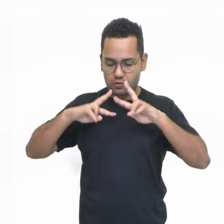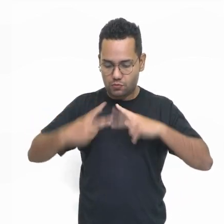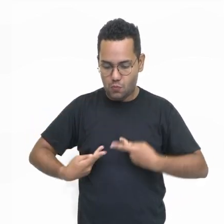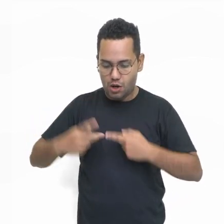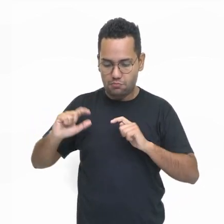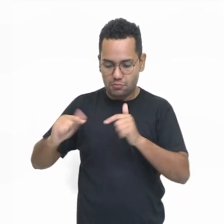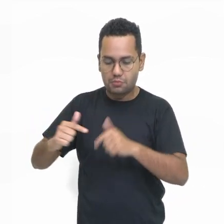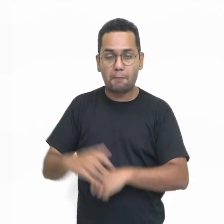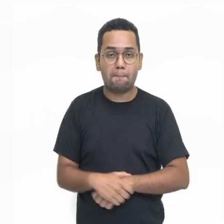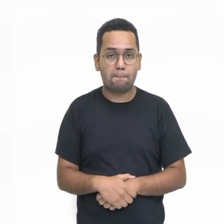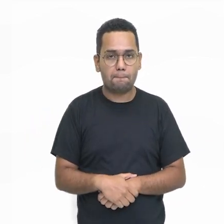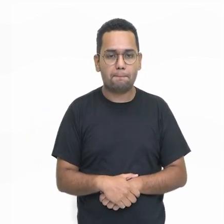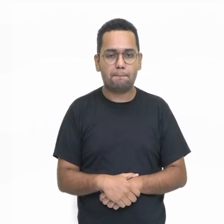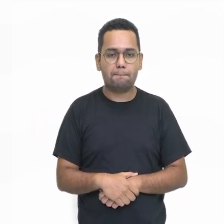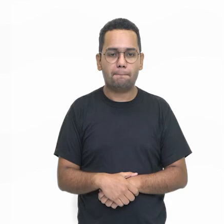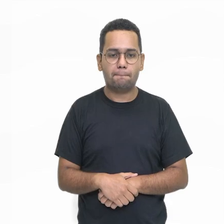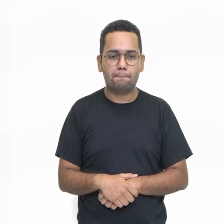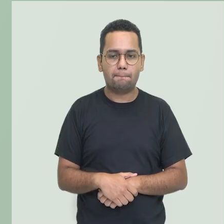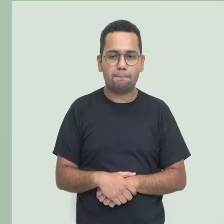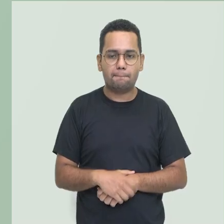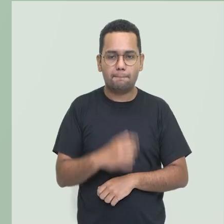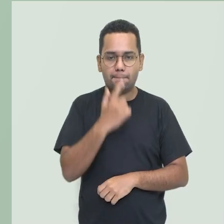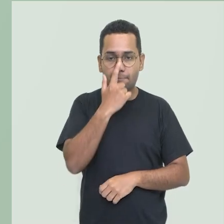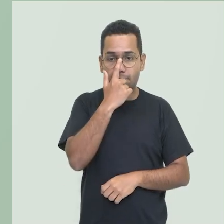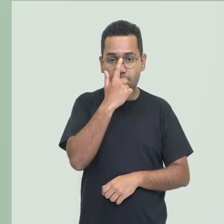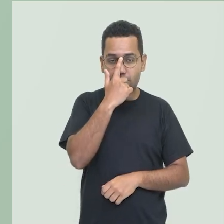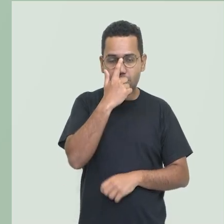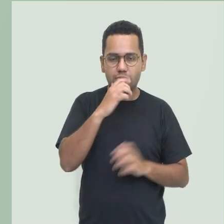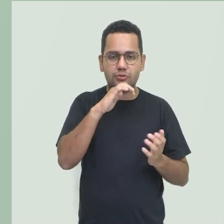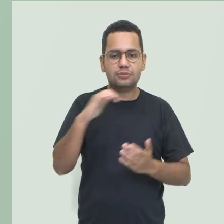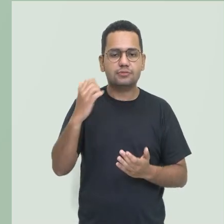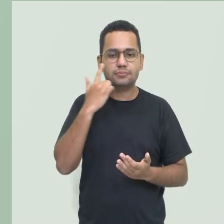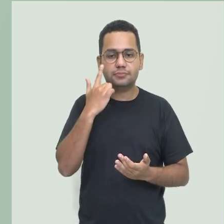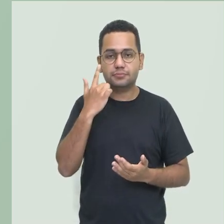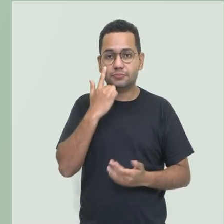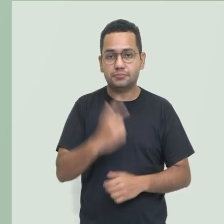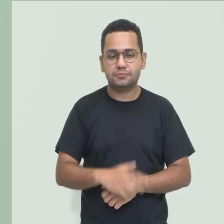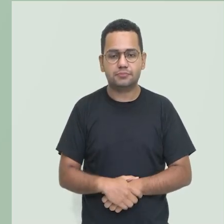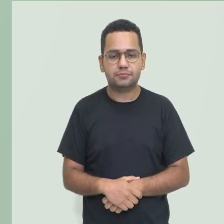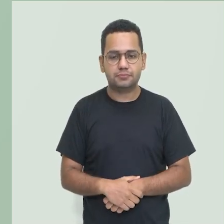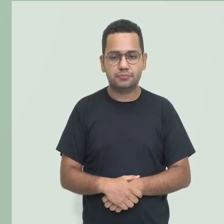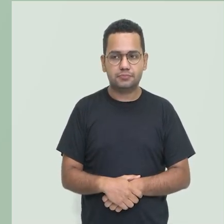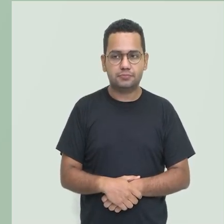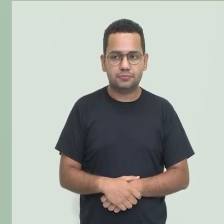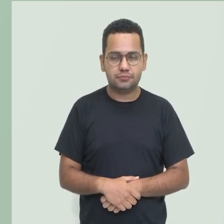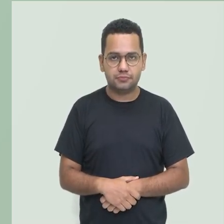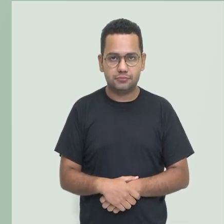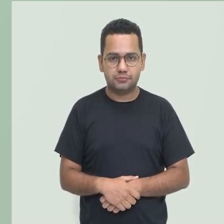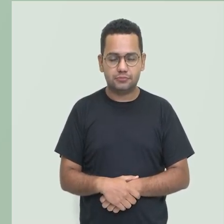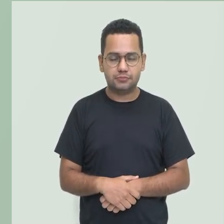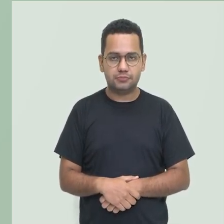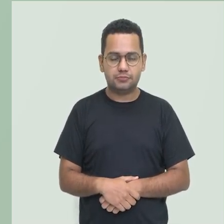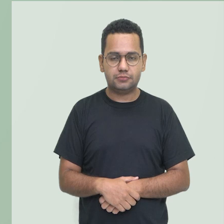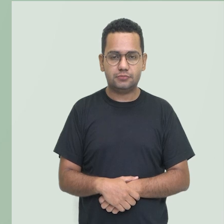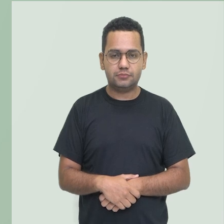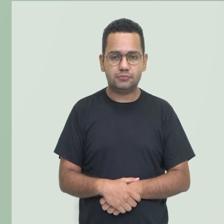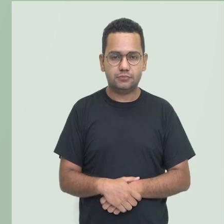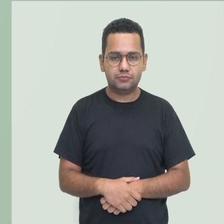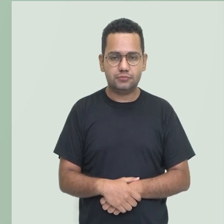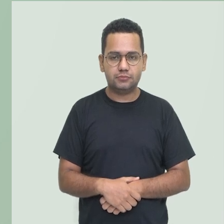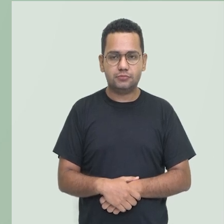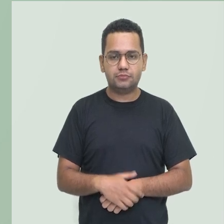antrópica. Trago aí para vocês um gráfico interessante para falar sobre esse bioma, relacionado à